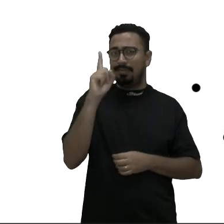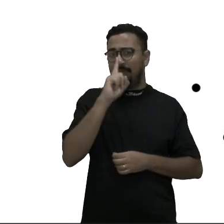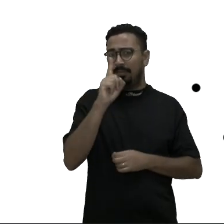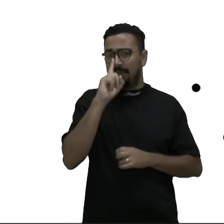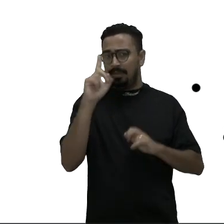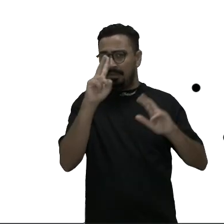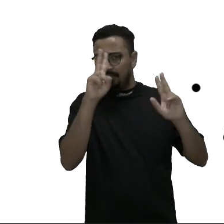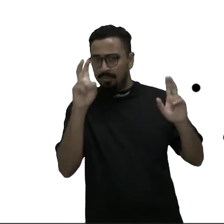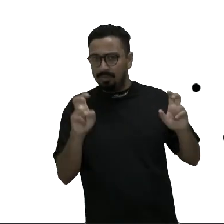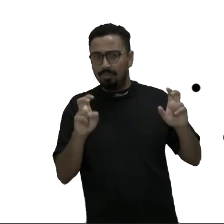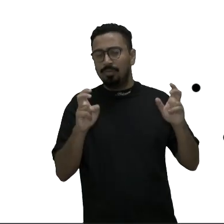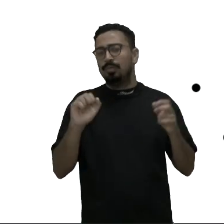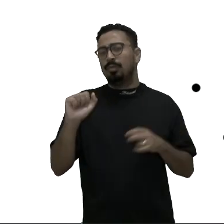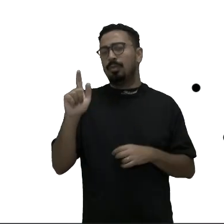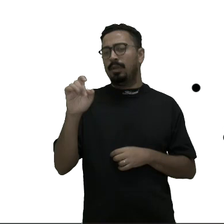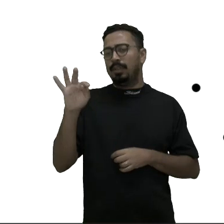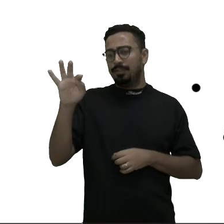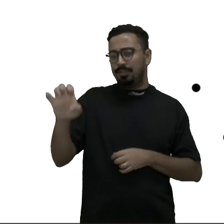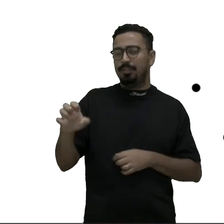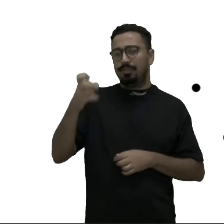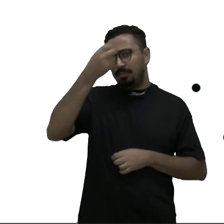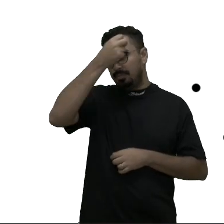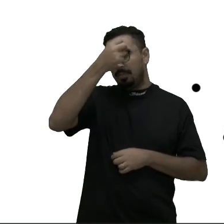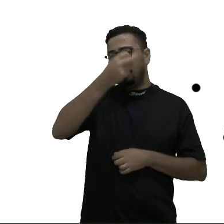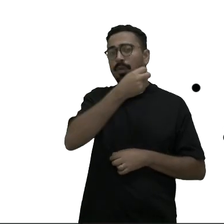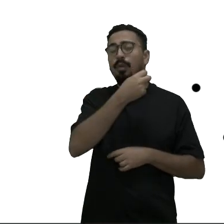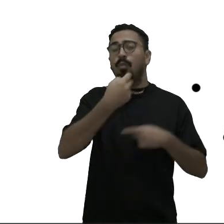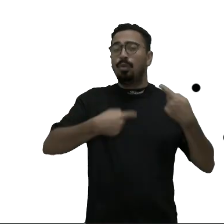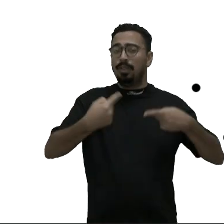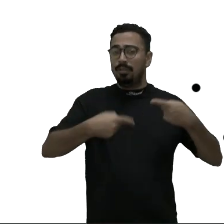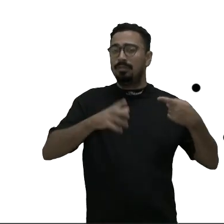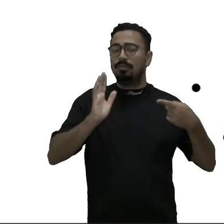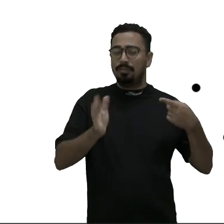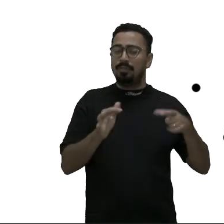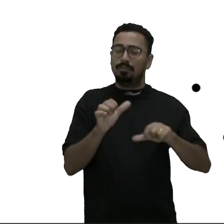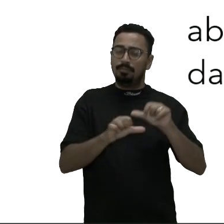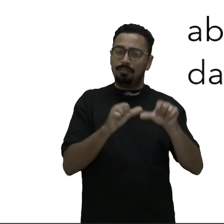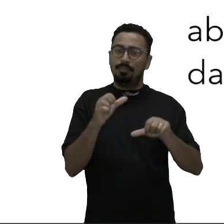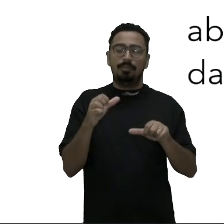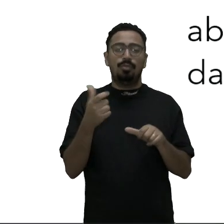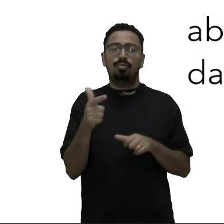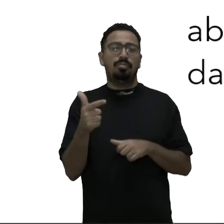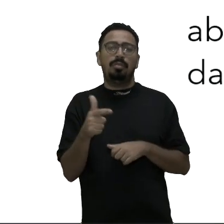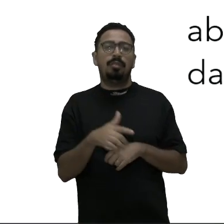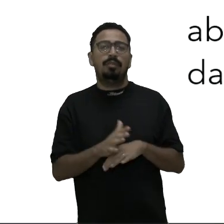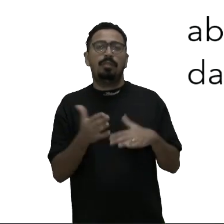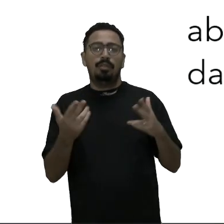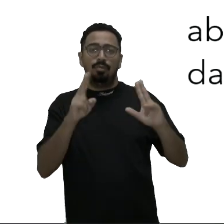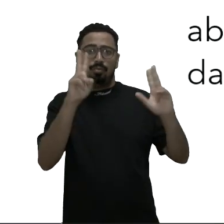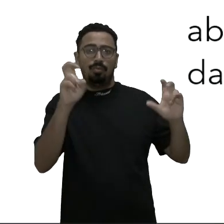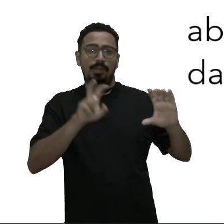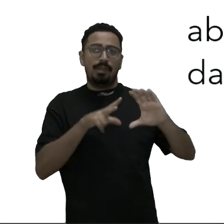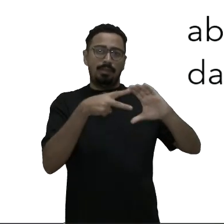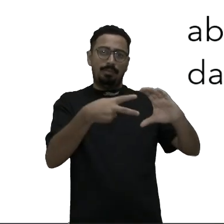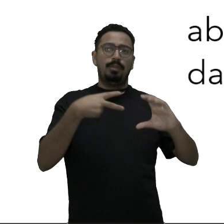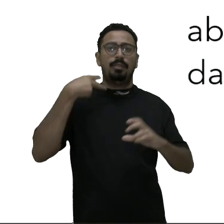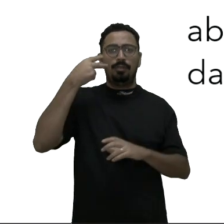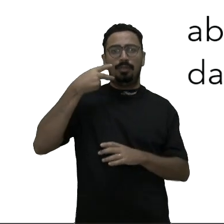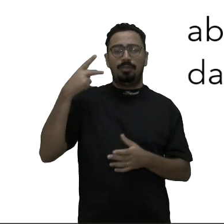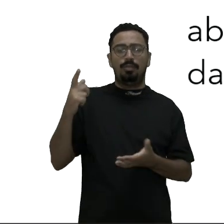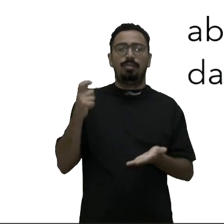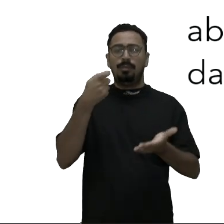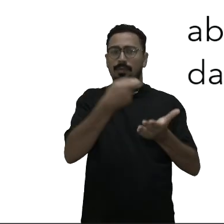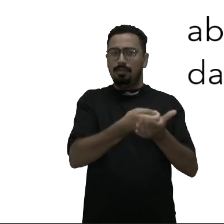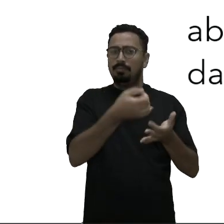ao subsídio dos agentes políticos, como eu já citei, pode passar, por favor. Referente à Câmara, as transferências